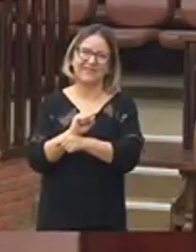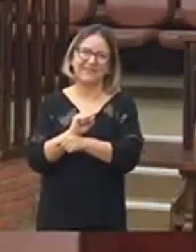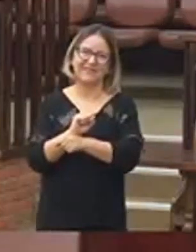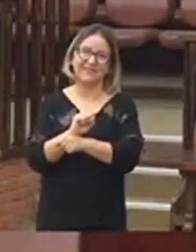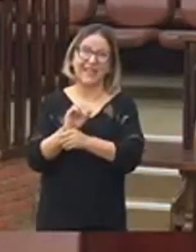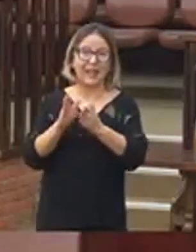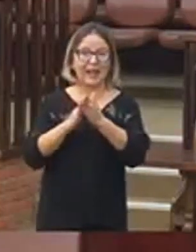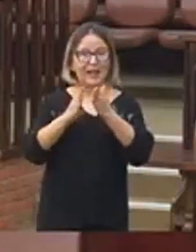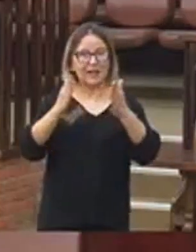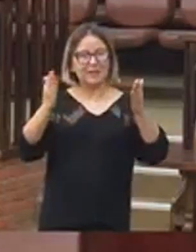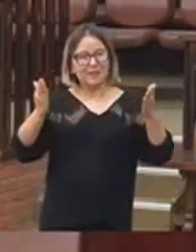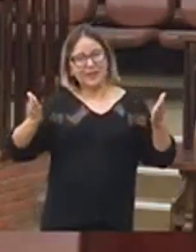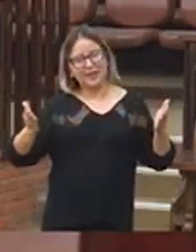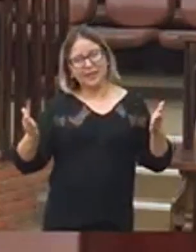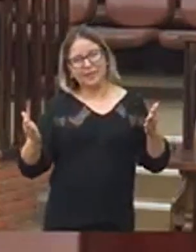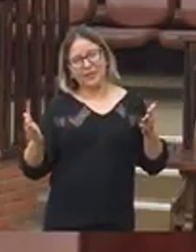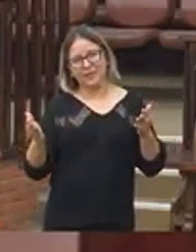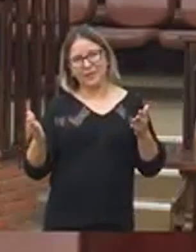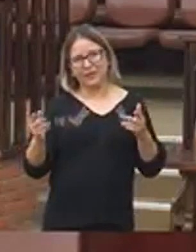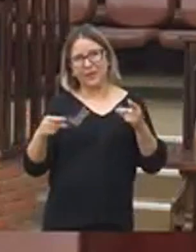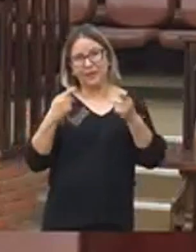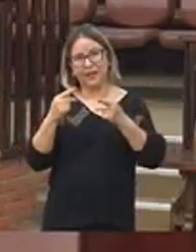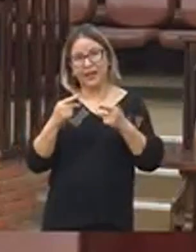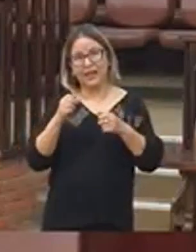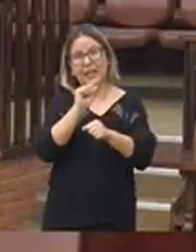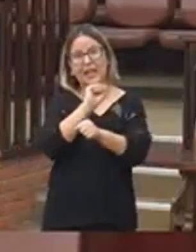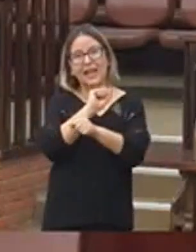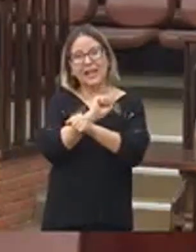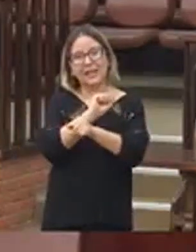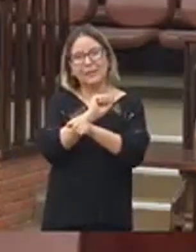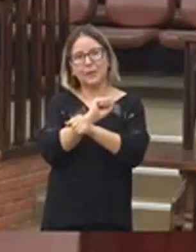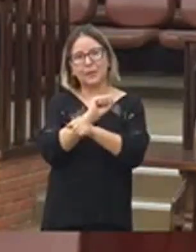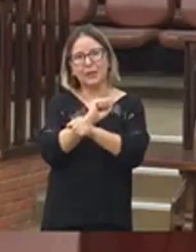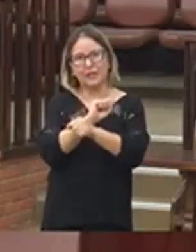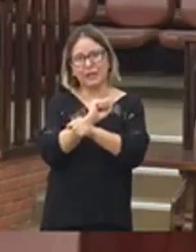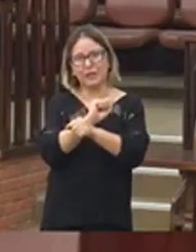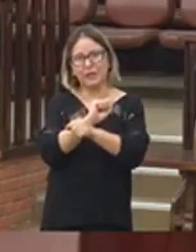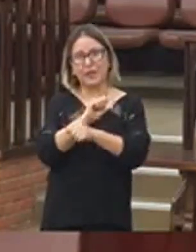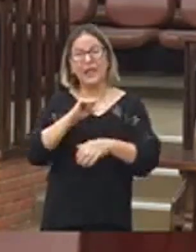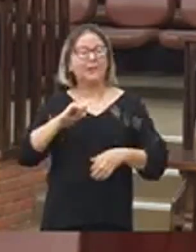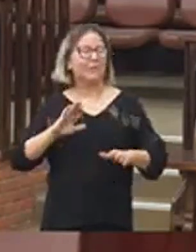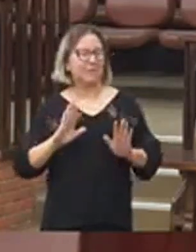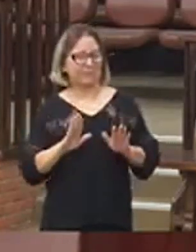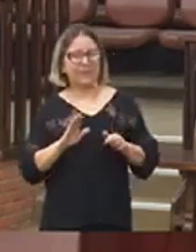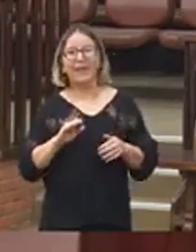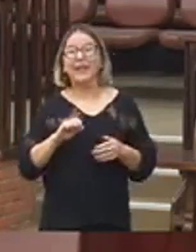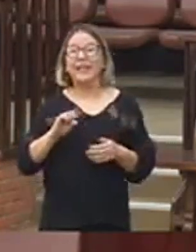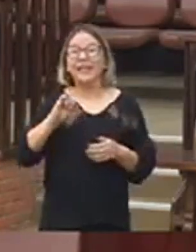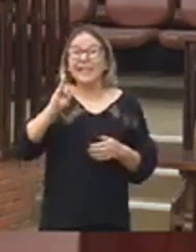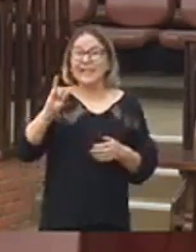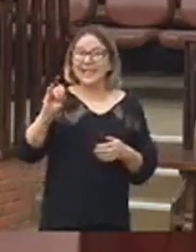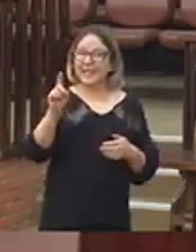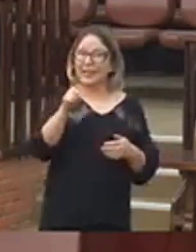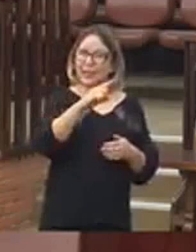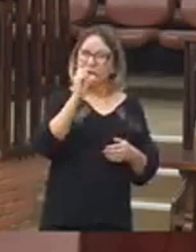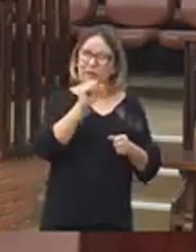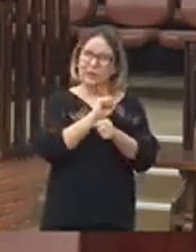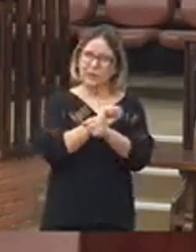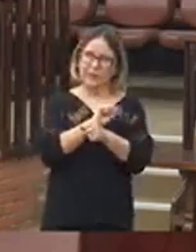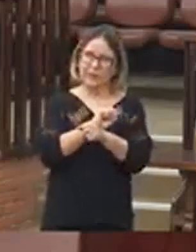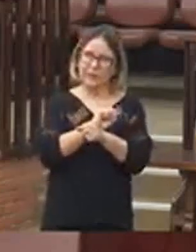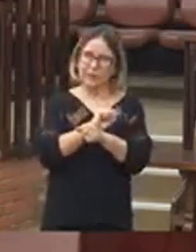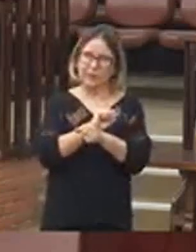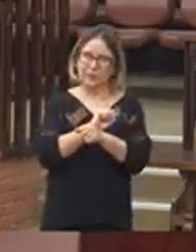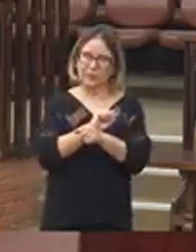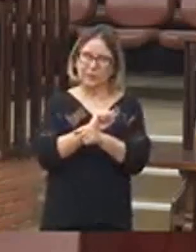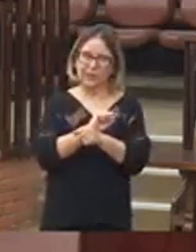A Bíblia diz que se esperamos o que vemos, nós não estamos esperando. Porque a esperança